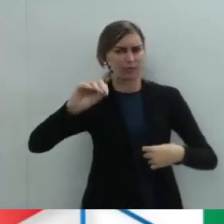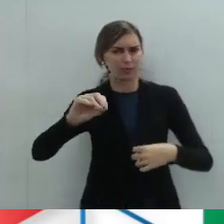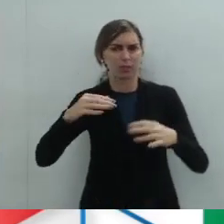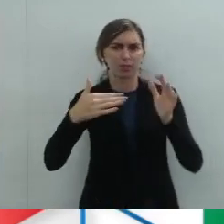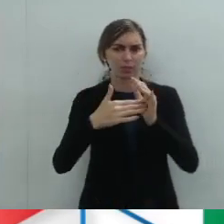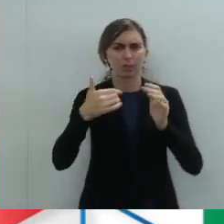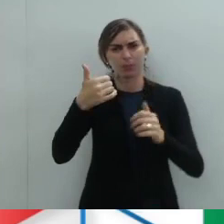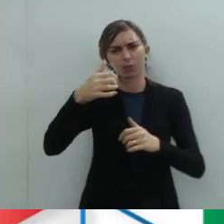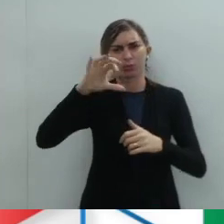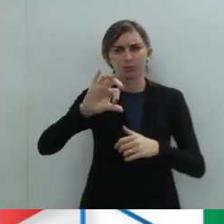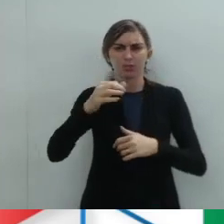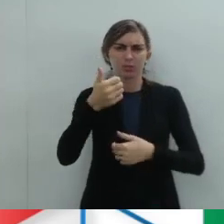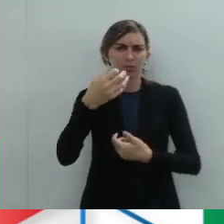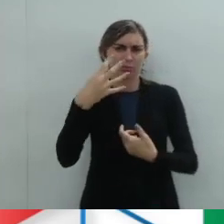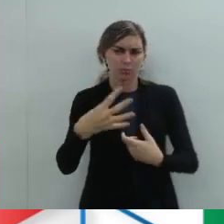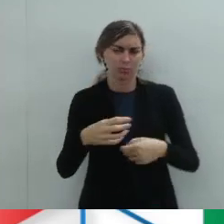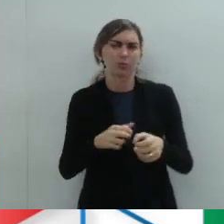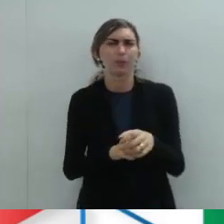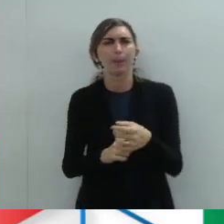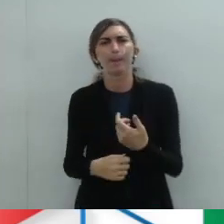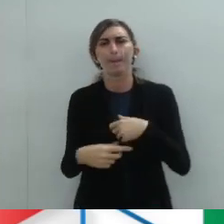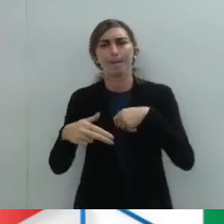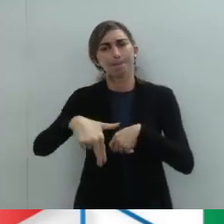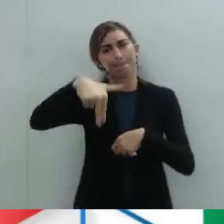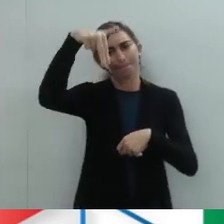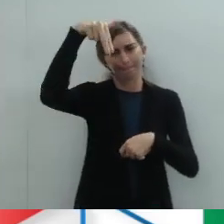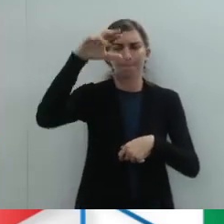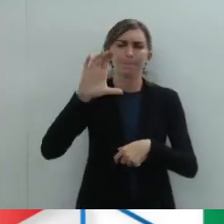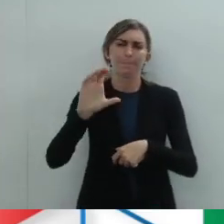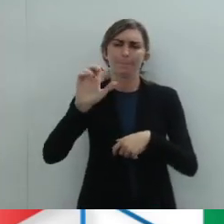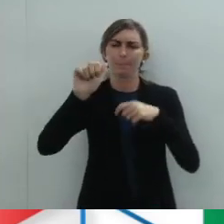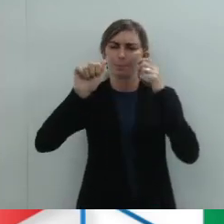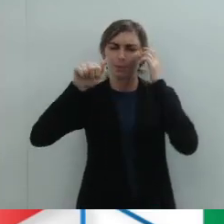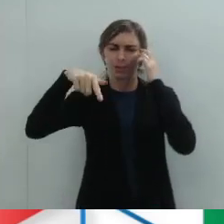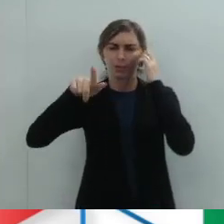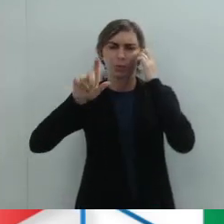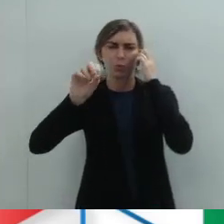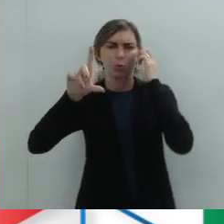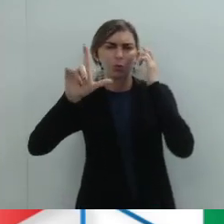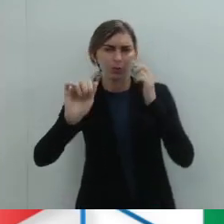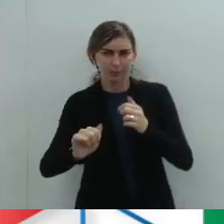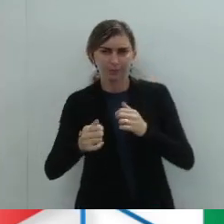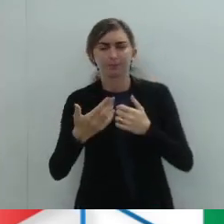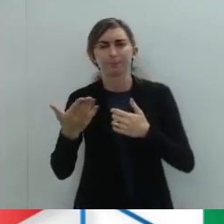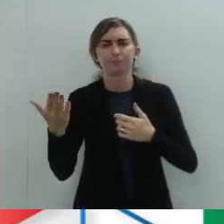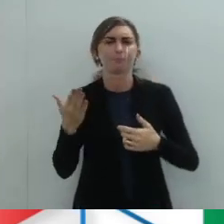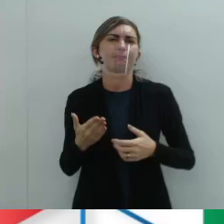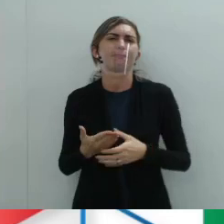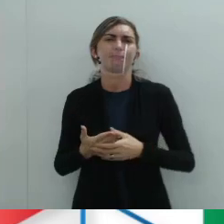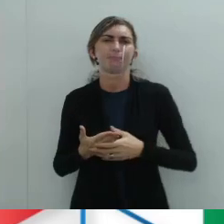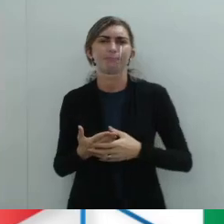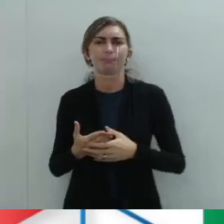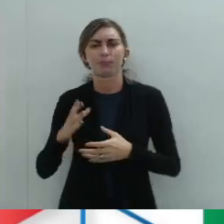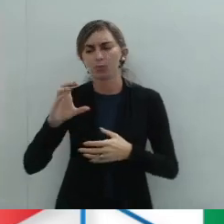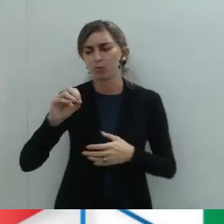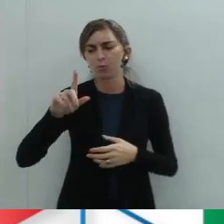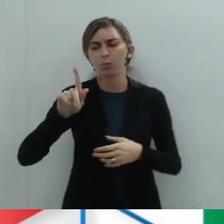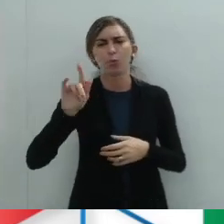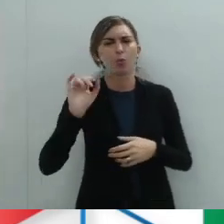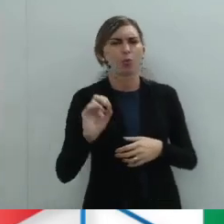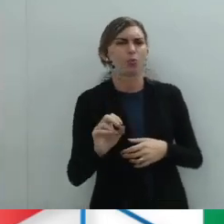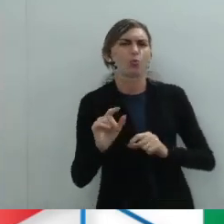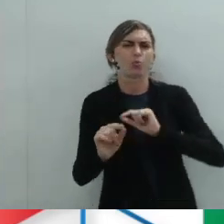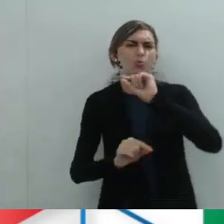é o norte da Angola. O atual Congo é uma parte do Gabão, era liderado pelo Macongo. Professor, o que